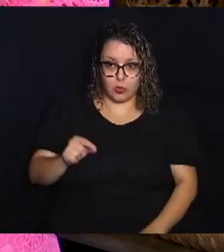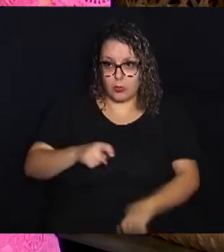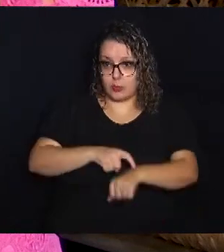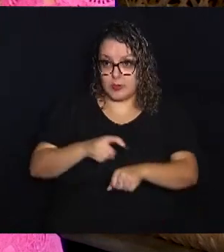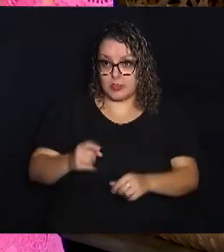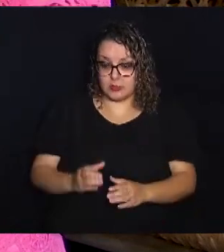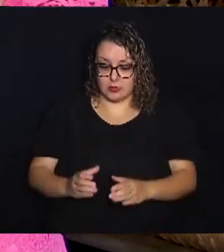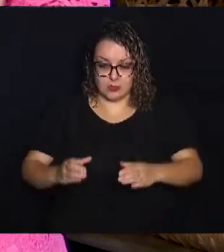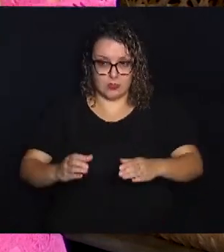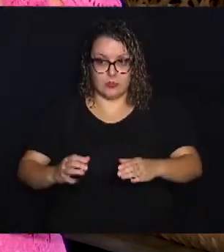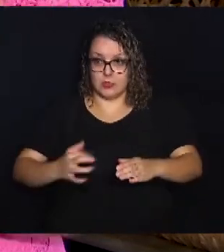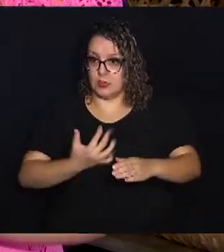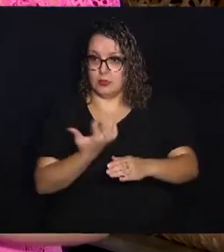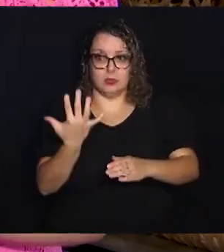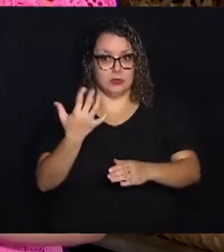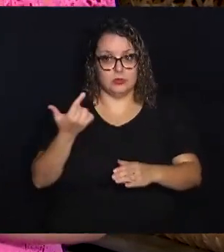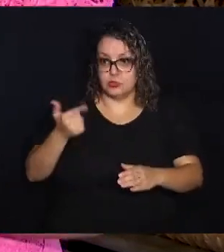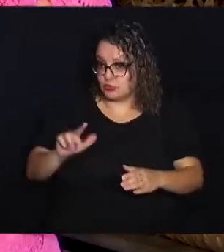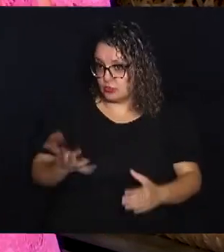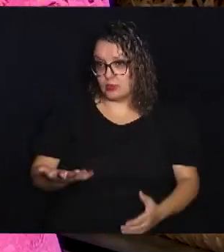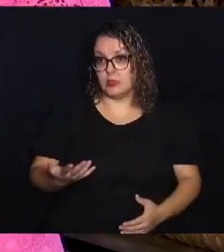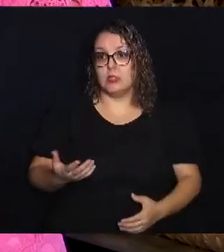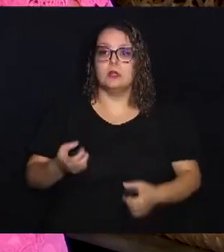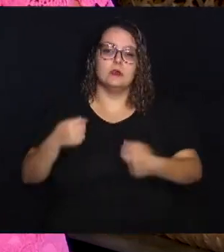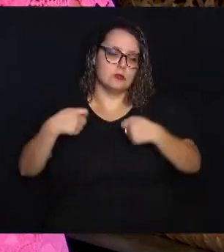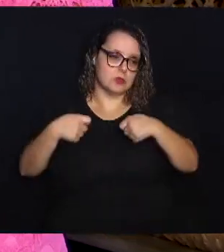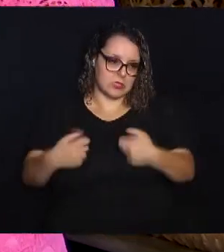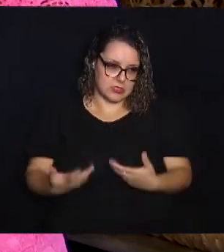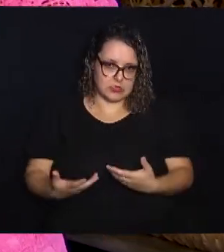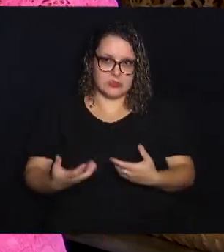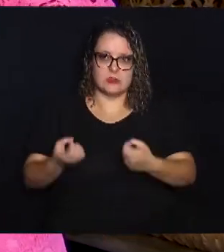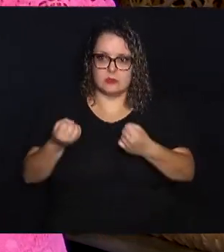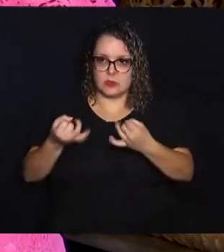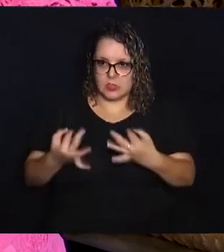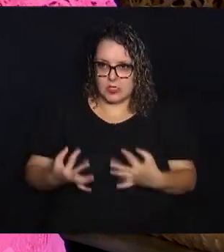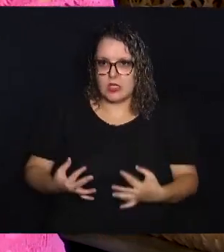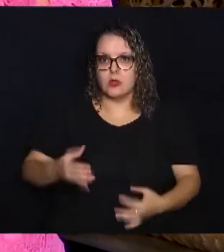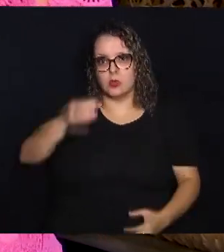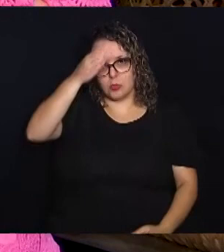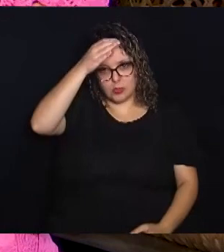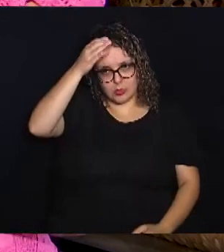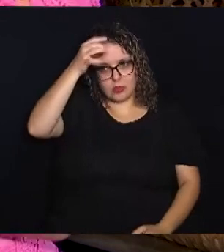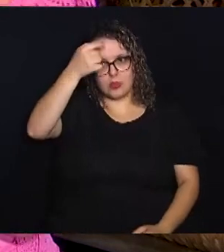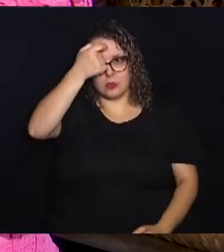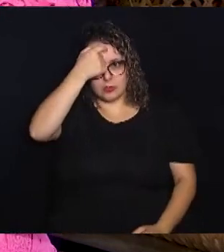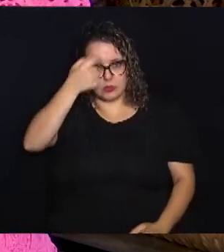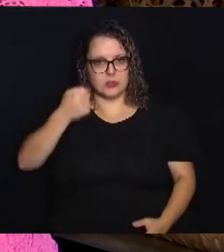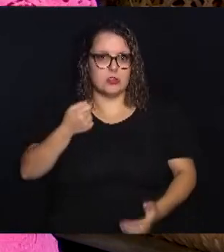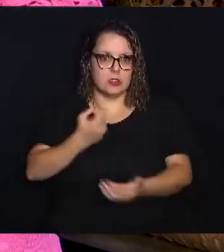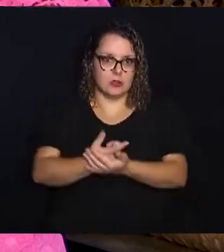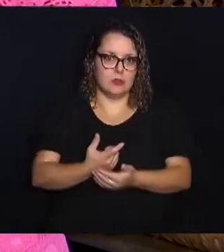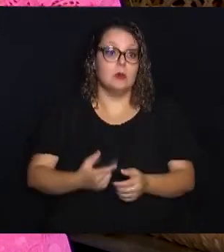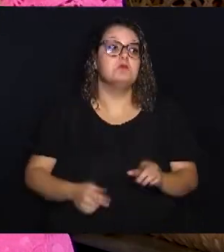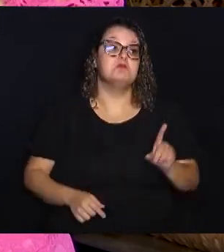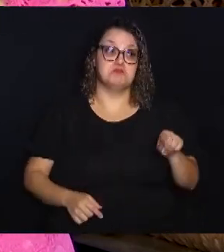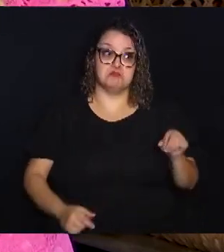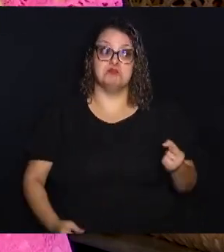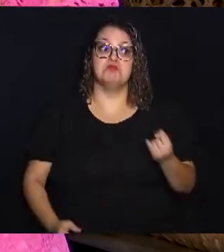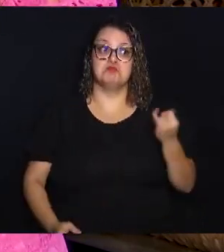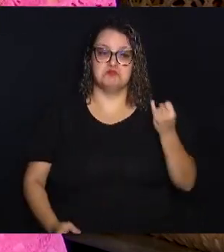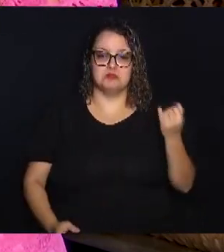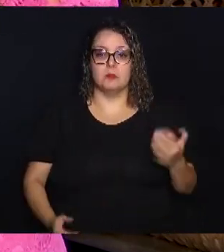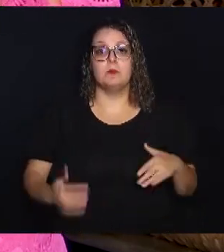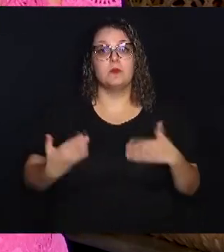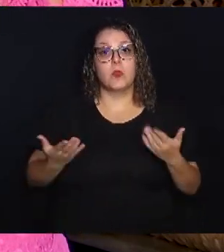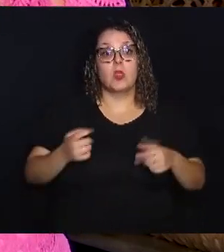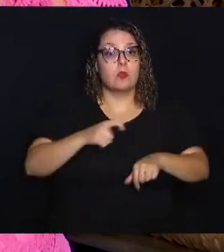E em vaso, ela também não nasce novamente. Então, a gente tem que deixar o cliente bem consciente do que ele está adquirindo.